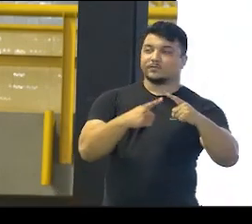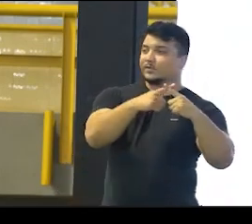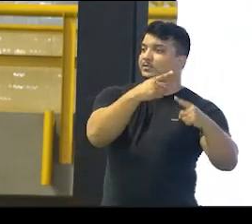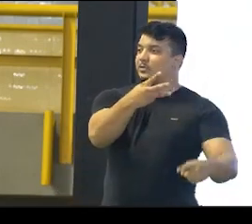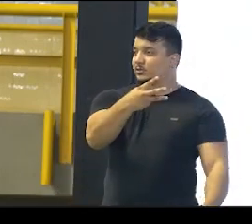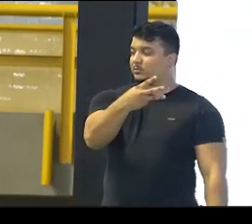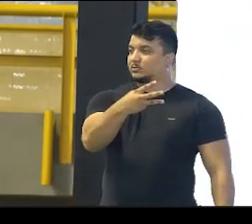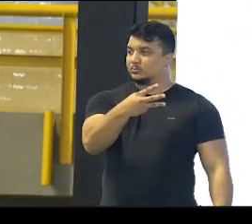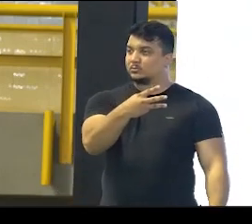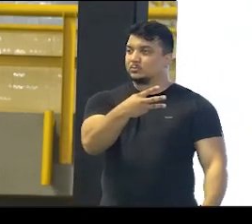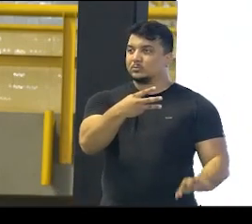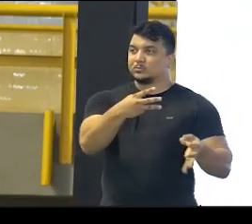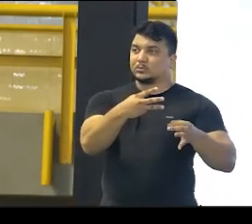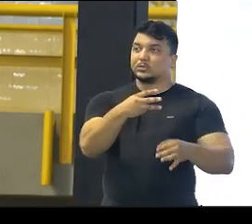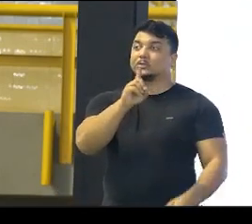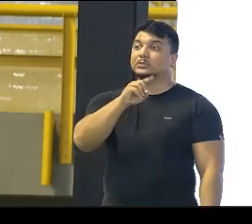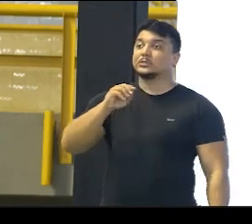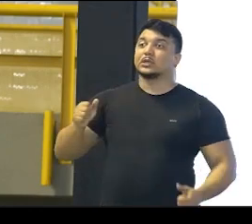5. Vamos pensar.